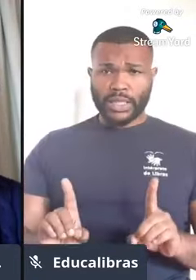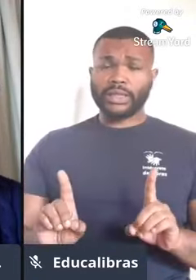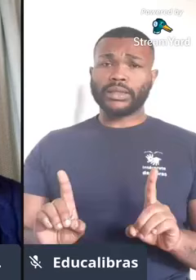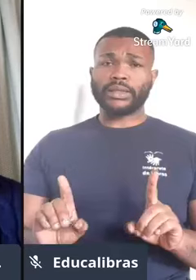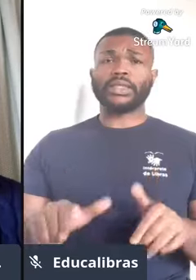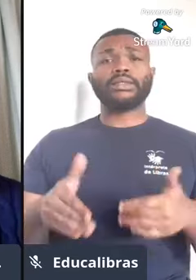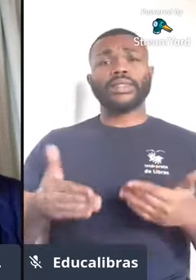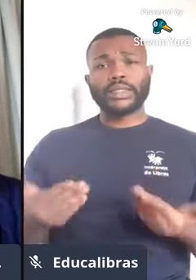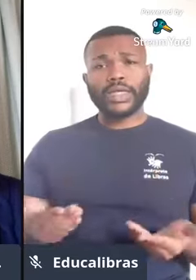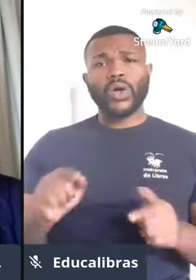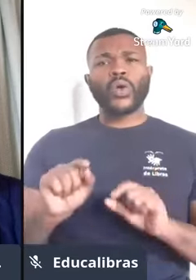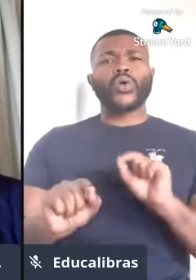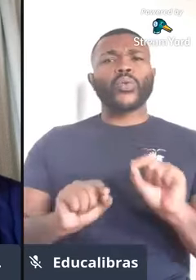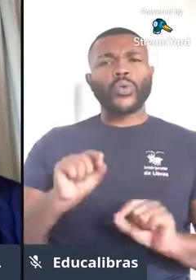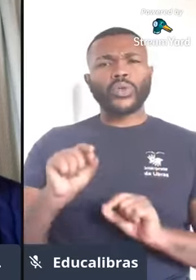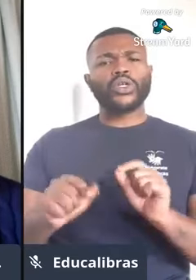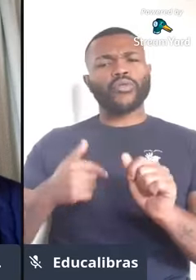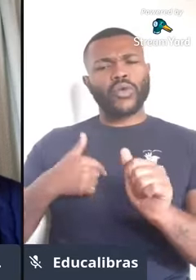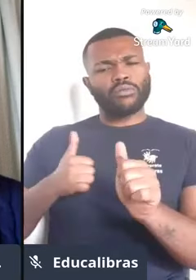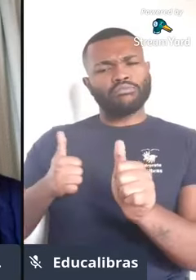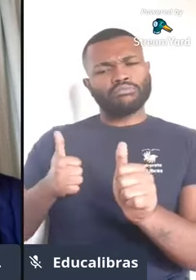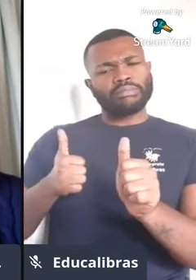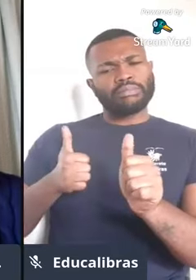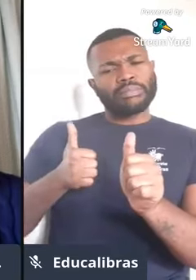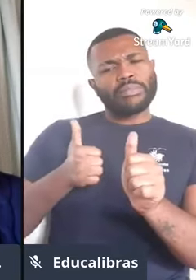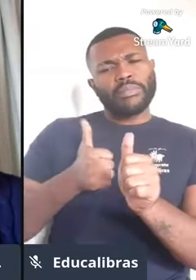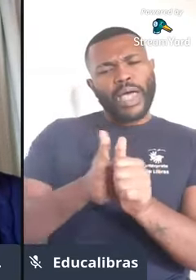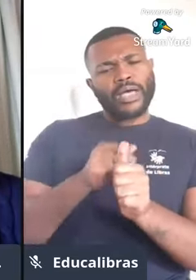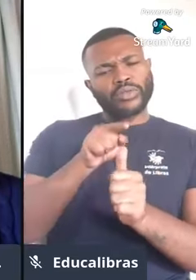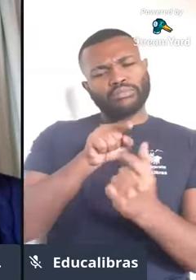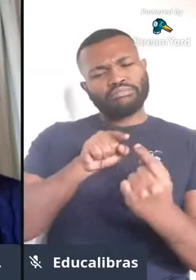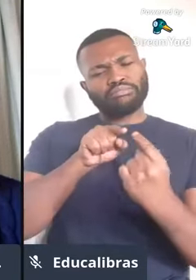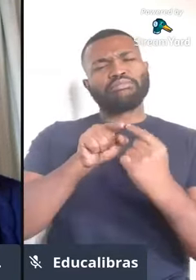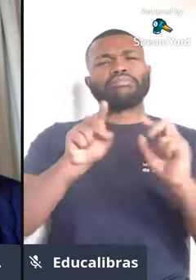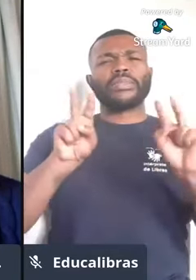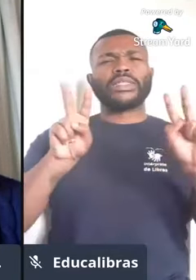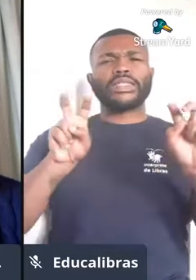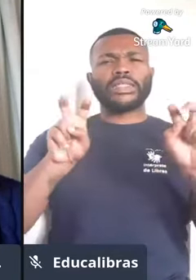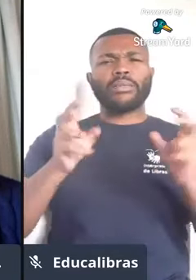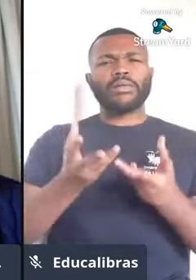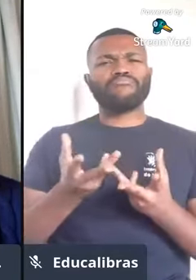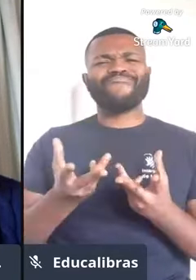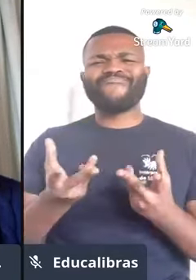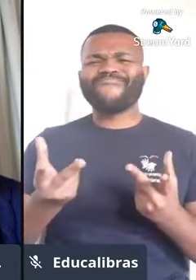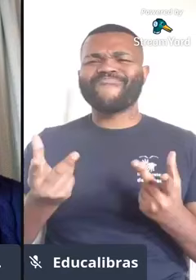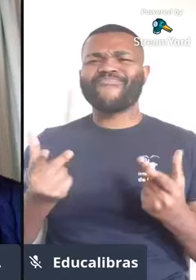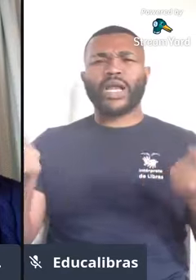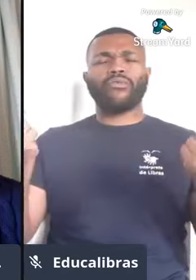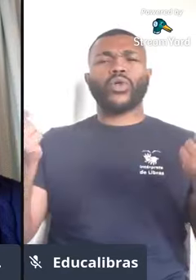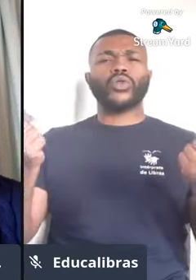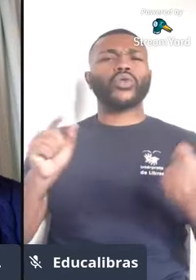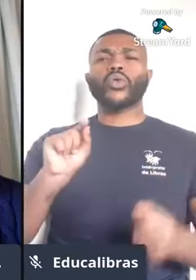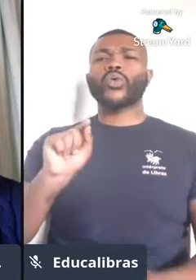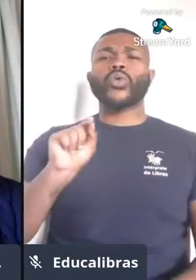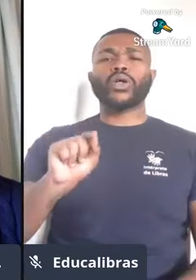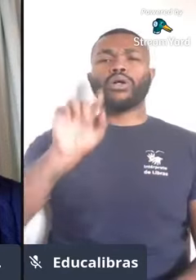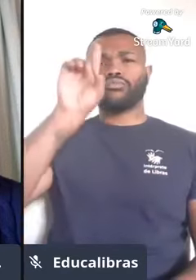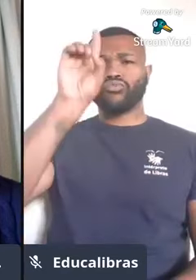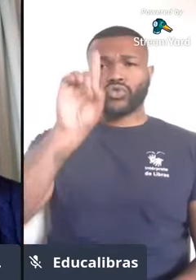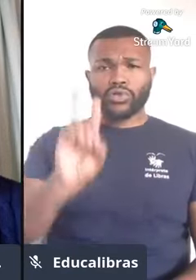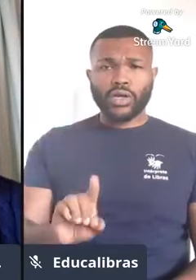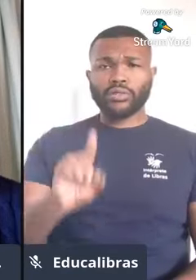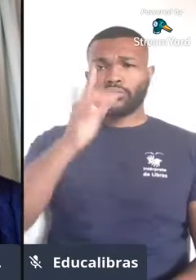da minha maior proximidade com este tema fantástico, que é a questão dos direitos das